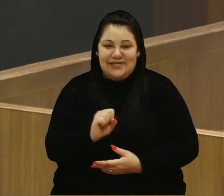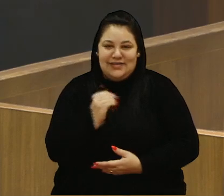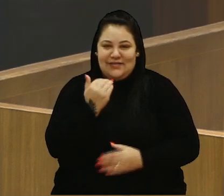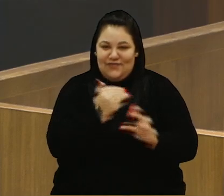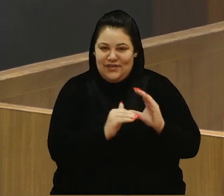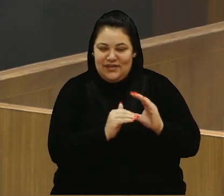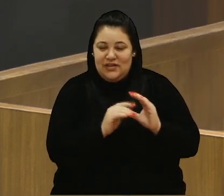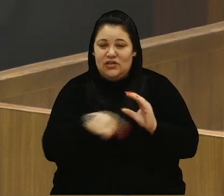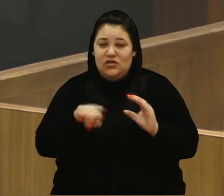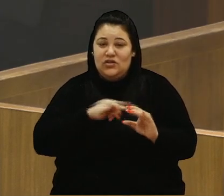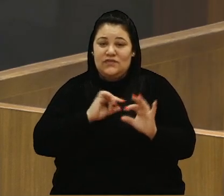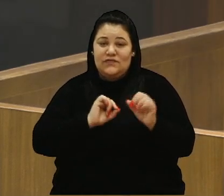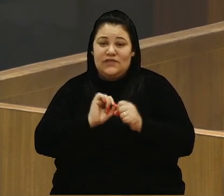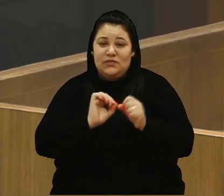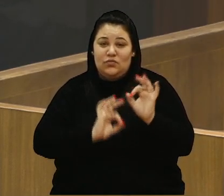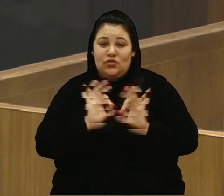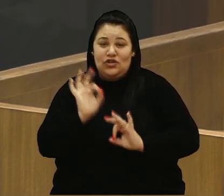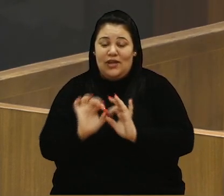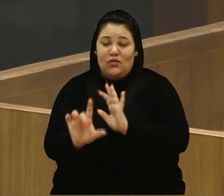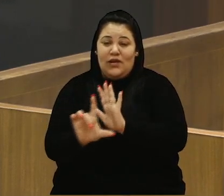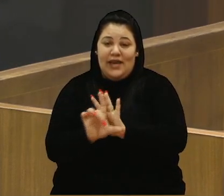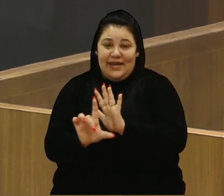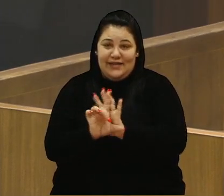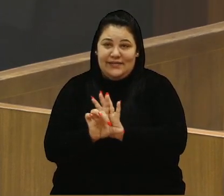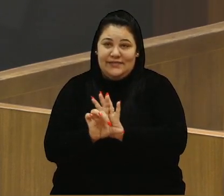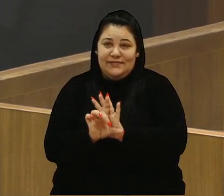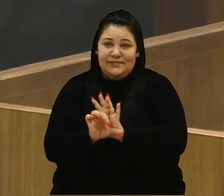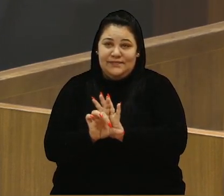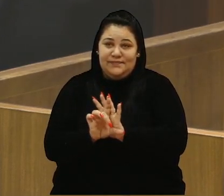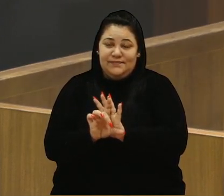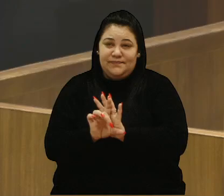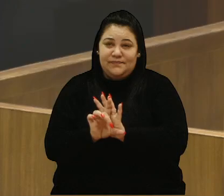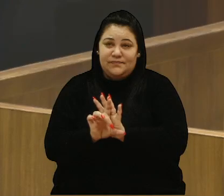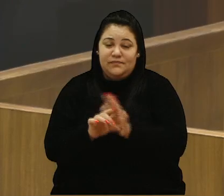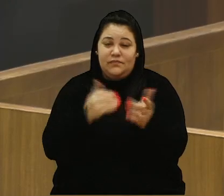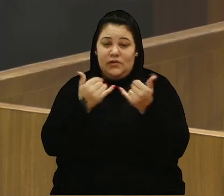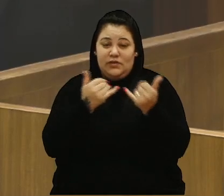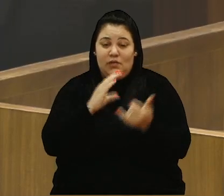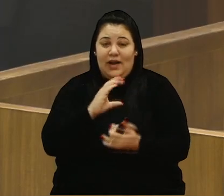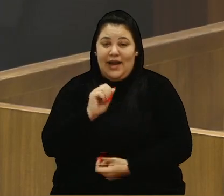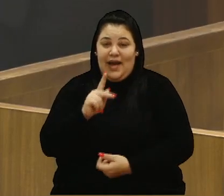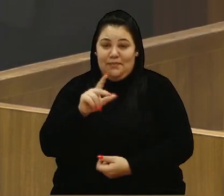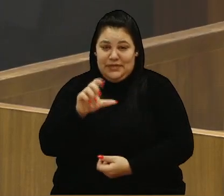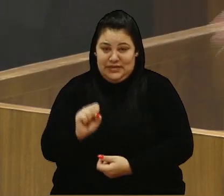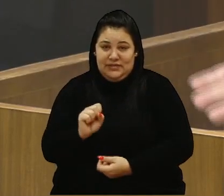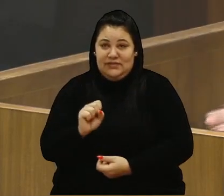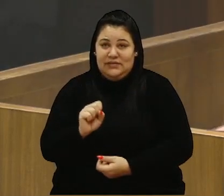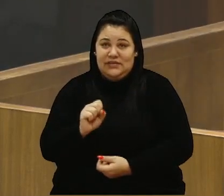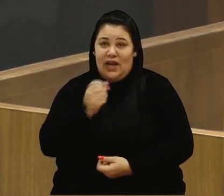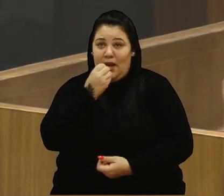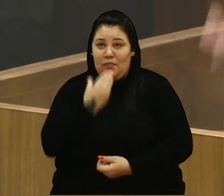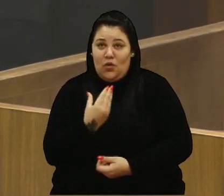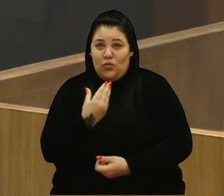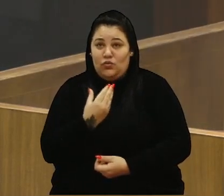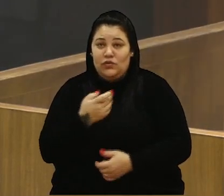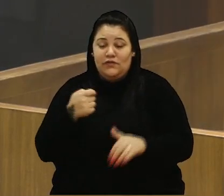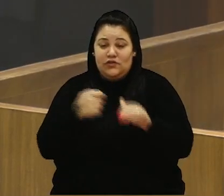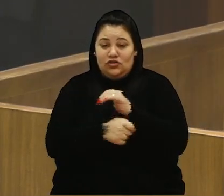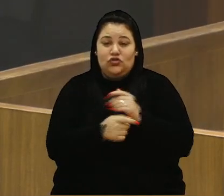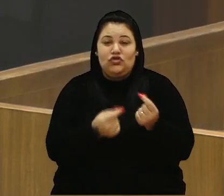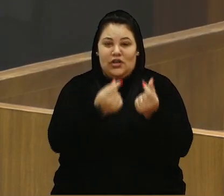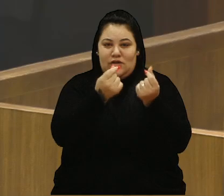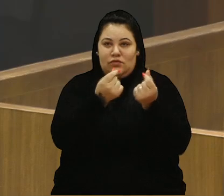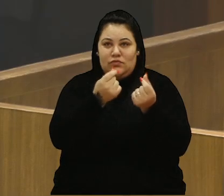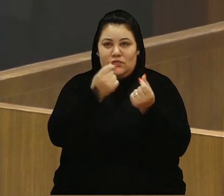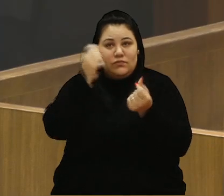aqui para mandar para os centros, né? Por exemplo, os CAPs, né? Seria bom a gente investir esse dinheiro, tirar, por exemplo, as